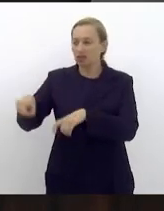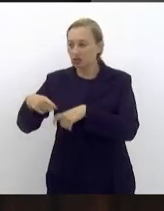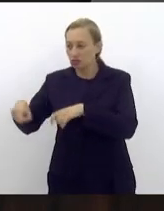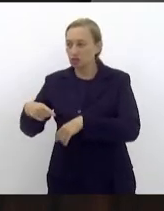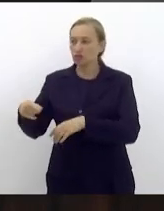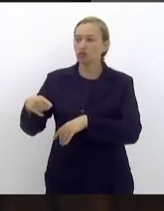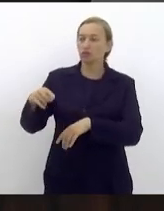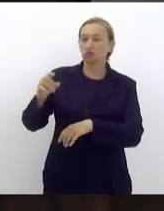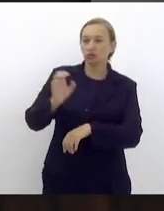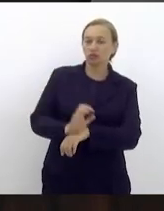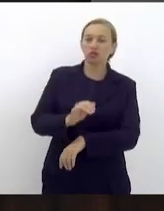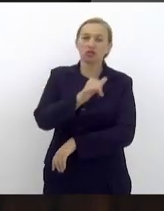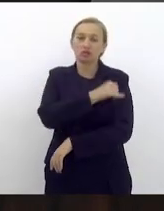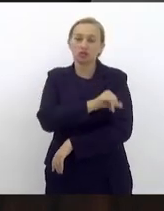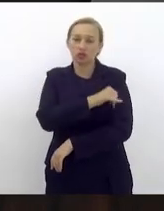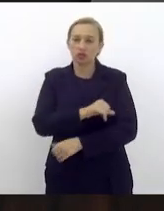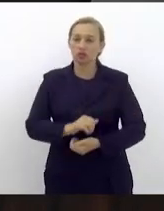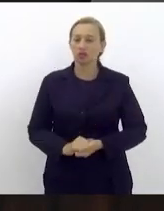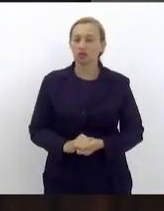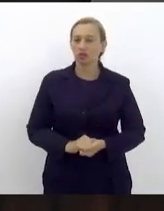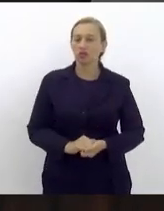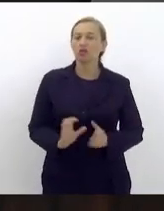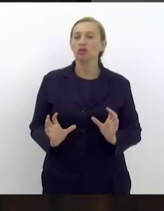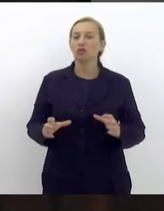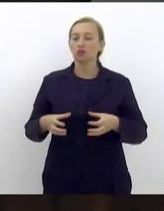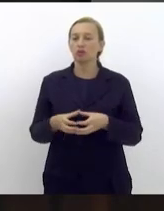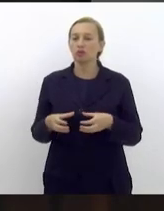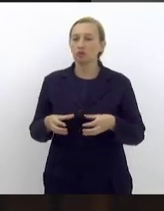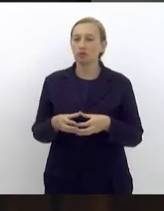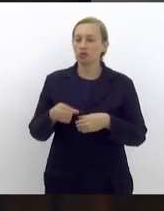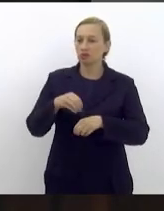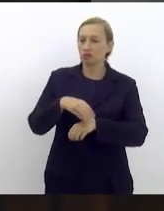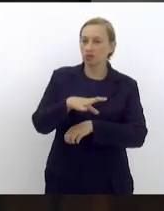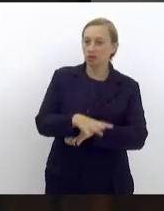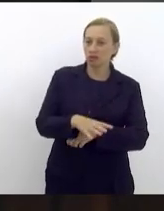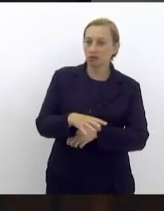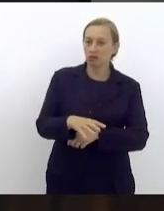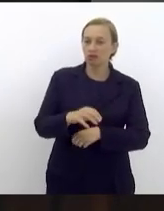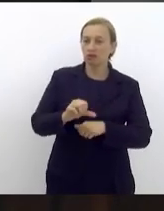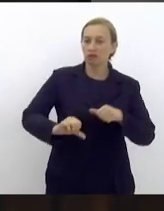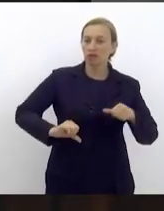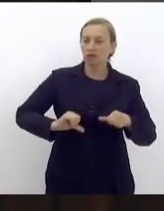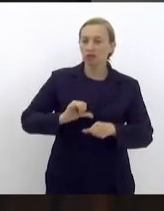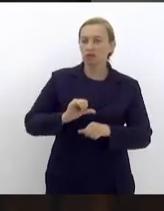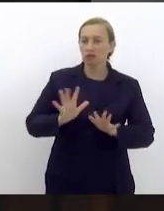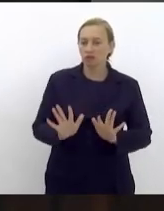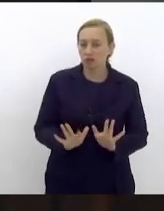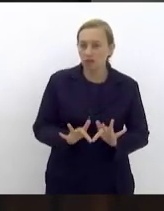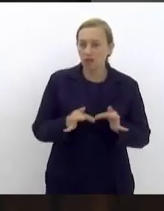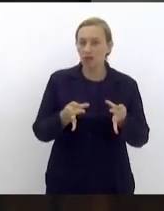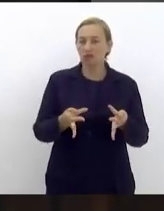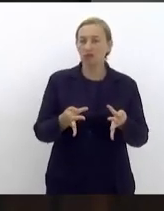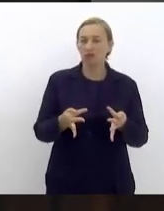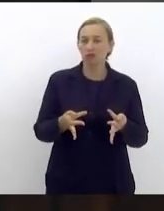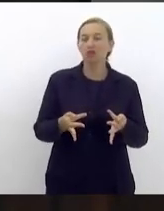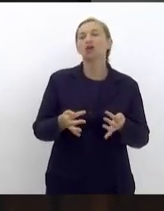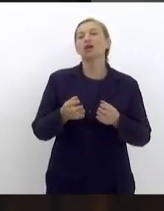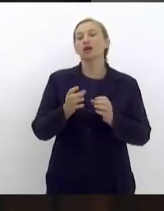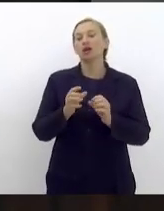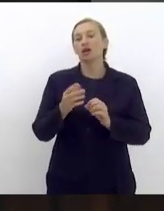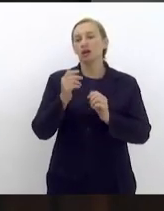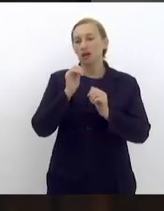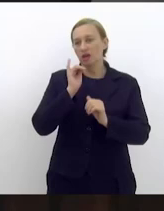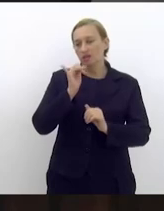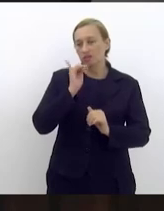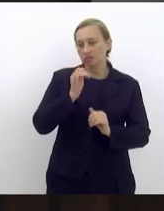Estado do Rio de Janeiro. Pareceres da Comissão de Indicação Legislativa pela Transformação e Indicação Simples. Relator, deputado Felipe